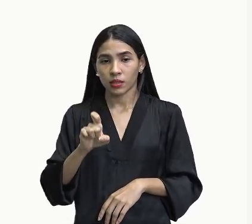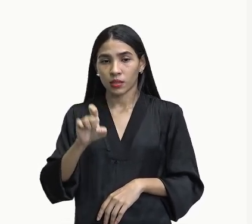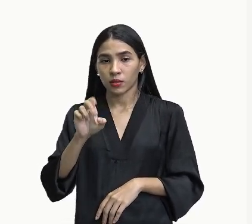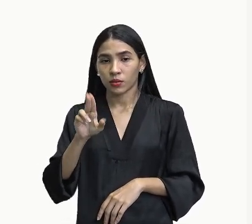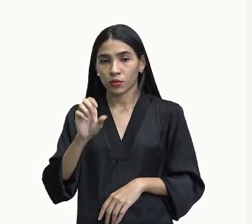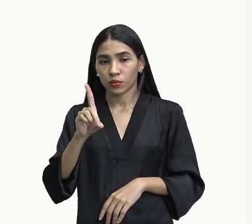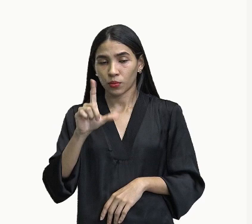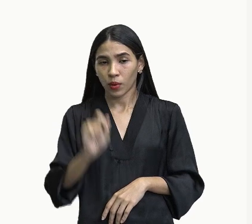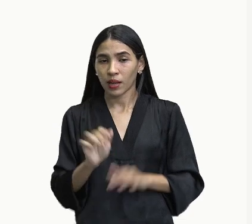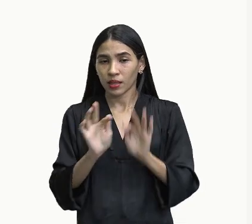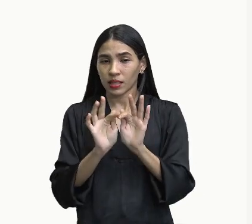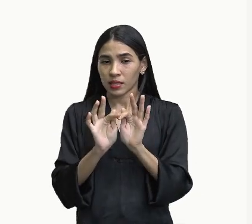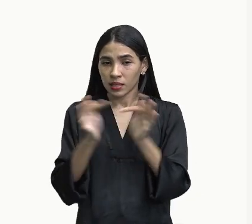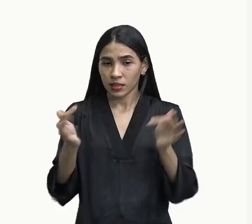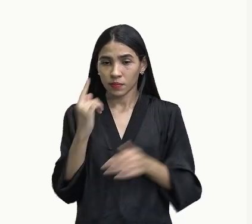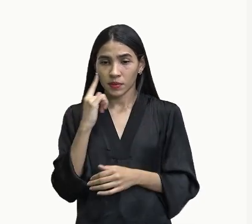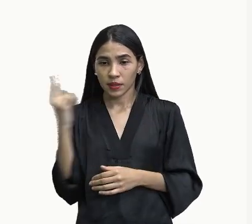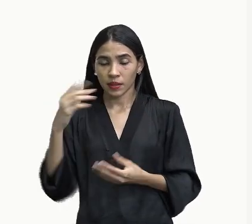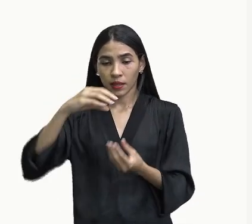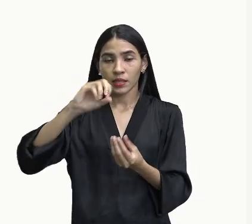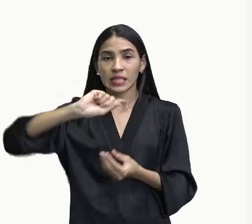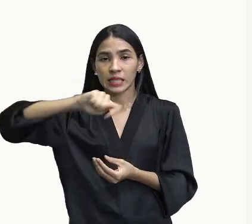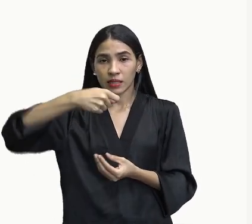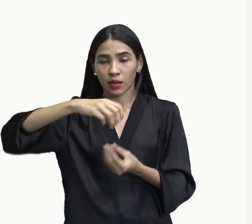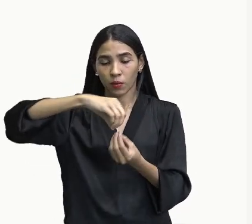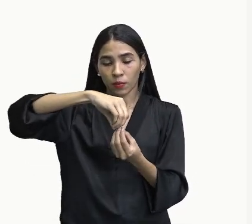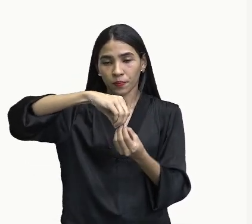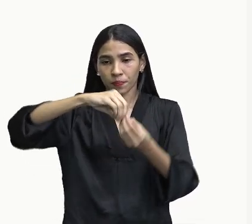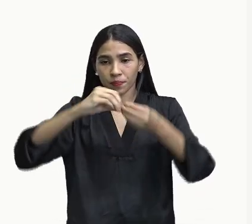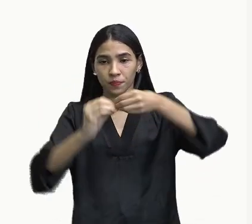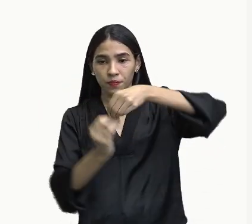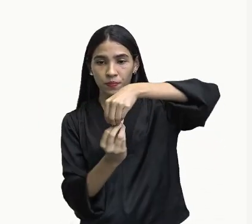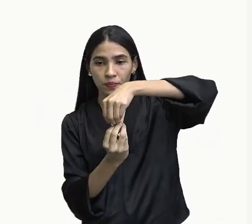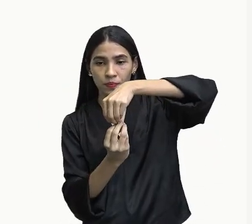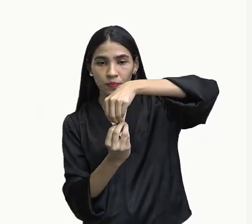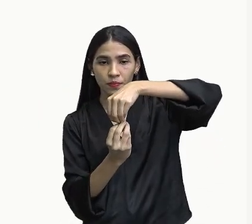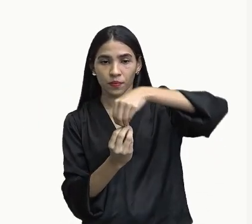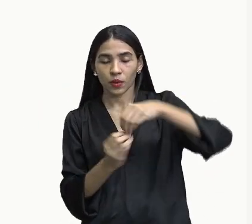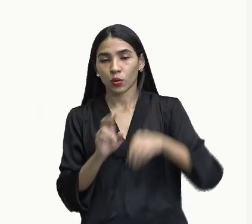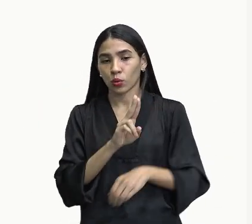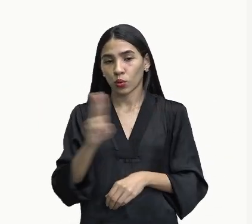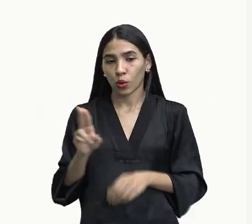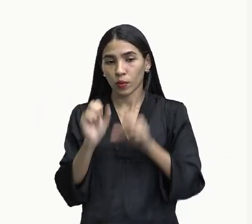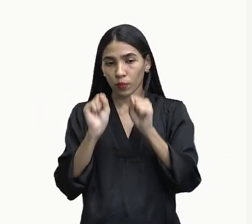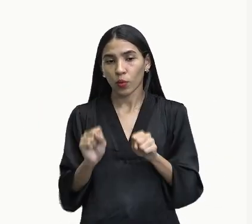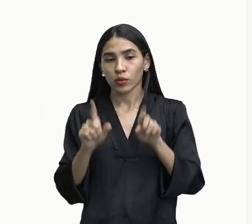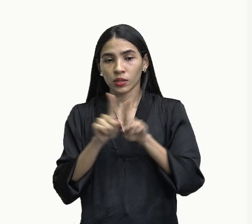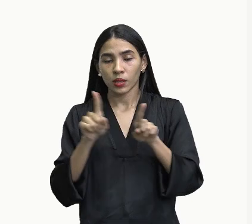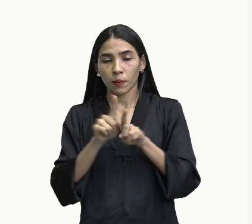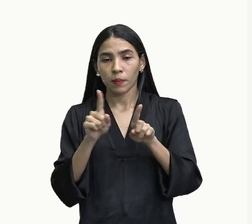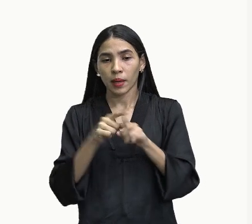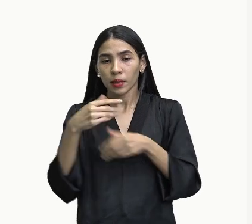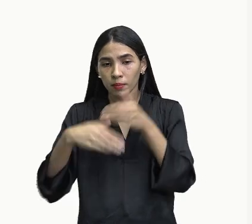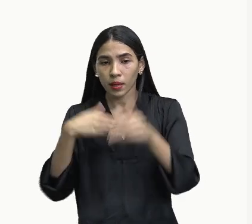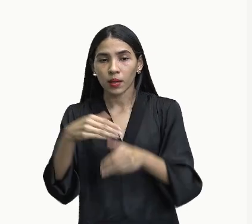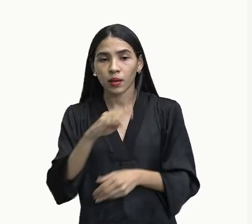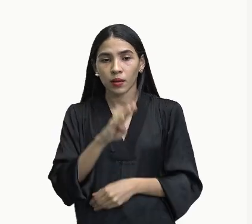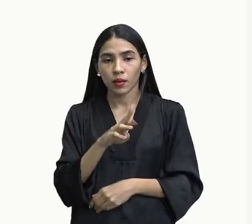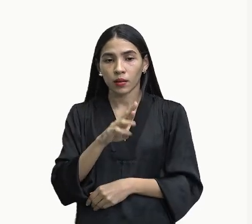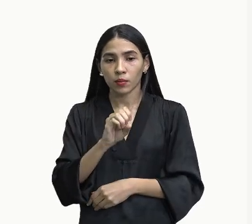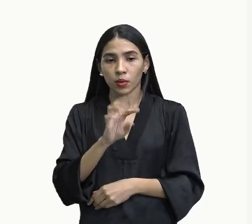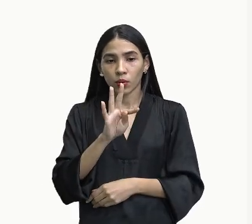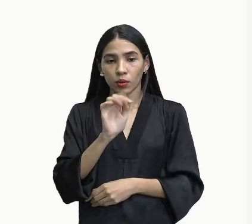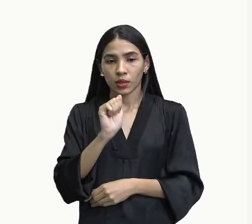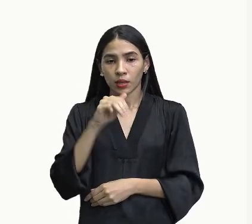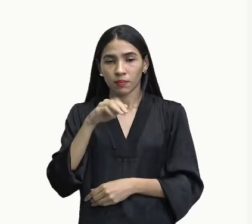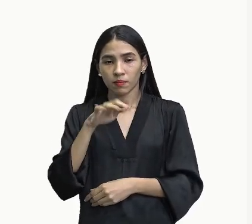se reproduzir por um método que é chamado de brotamento. Isso mesmo. Lembra o quê? Lembra uma planta,